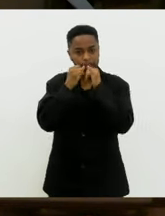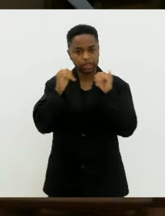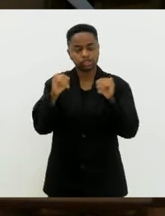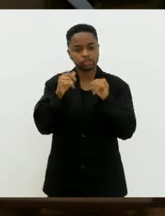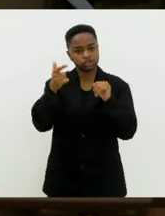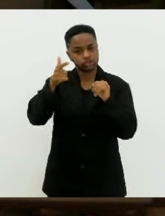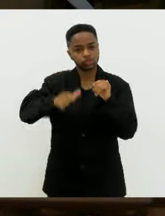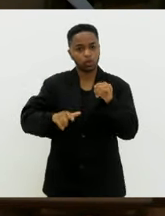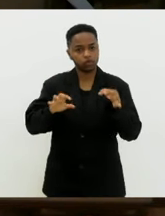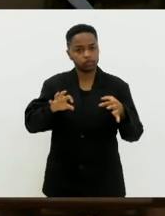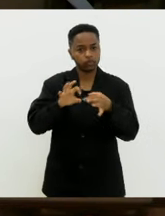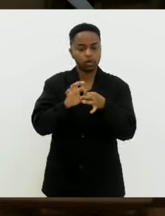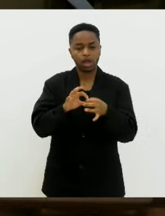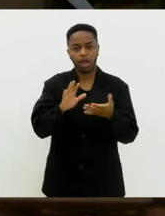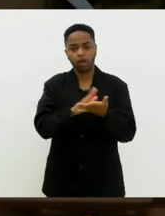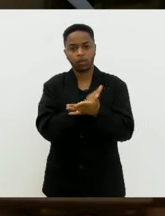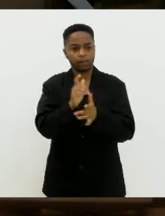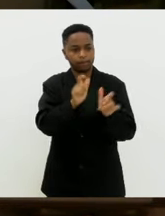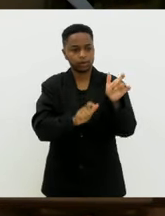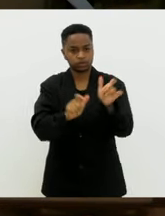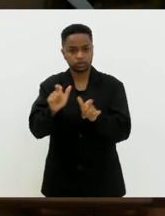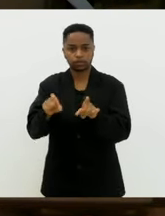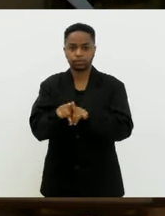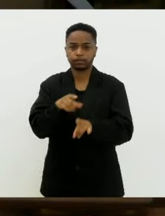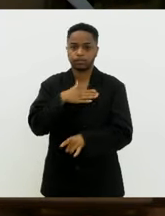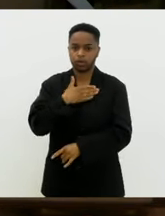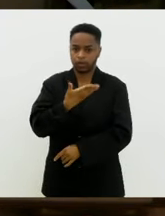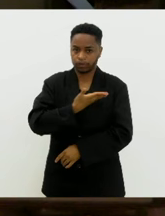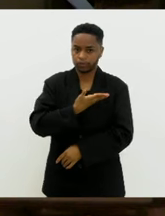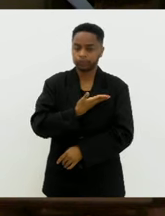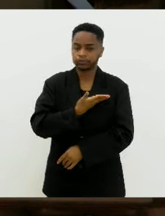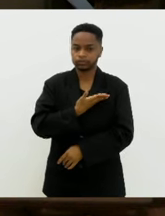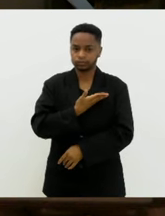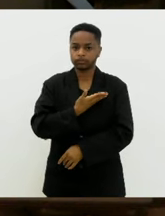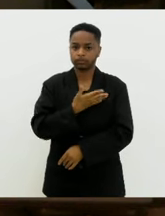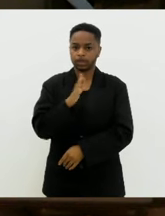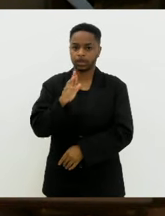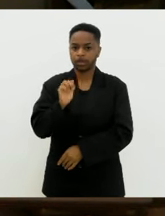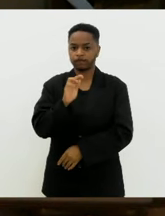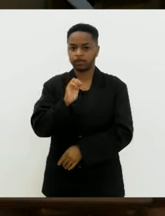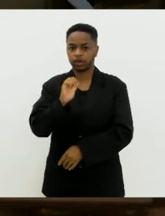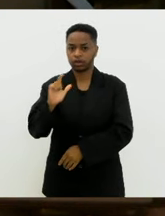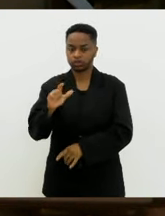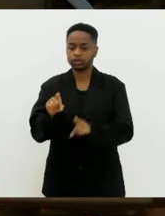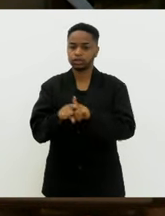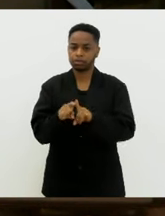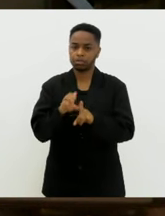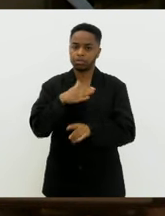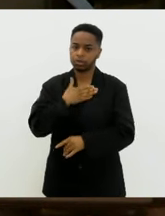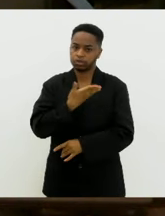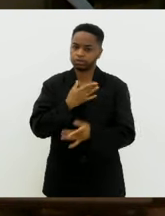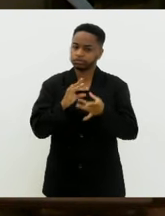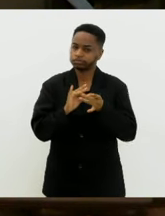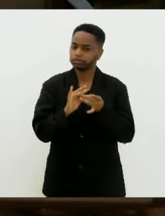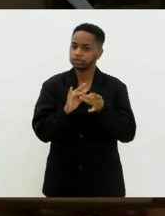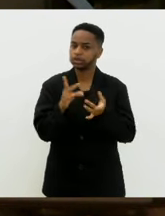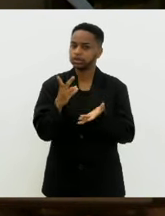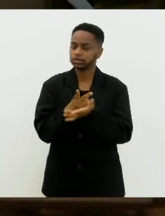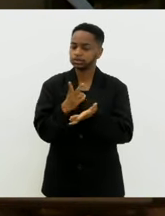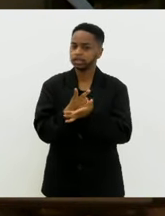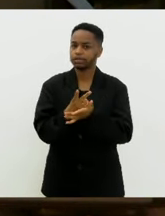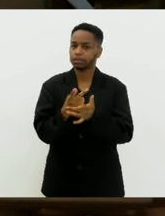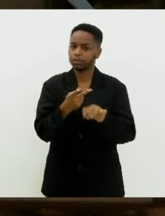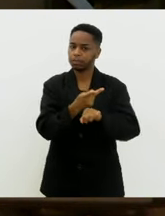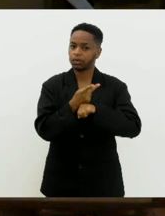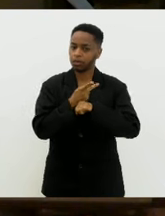energia para algumas pessoas. Foi até com meu amigo, meu grande irmão, meu grande representante, Rafael Oliveira, meu irmão, meu parceiro, sempre me acionando,